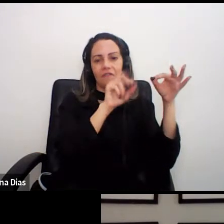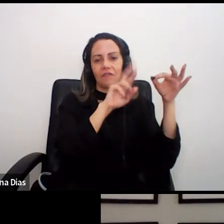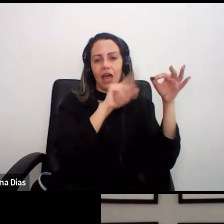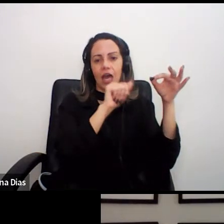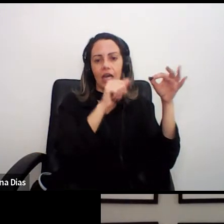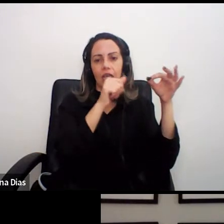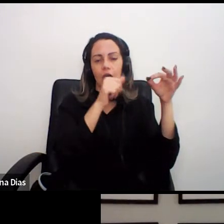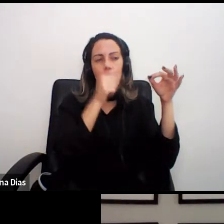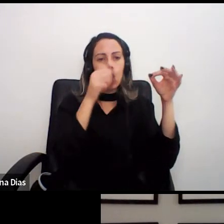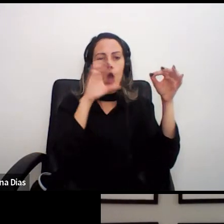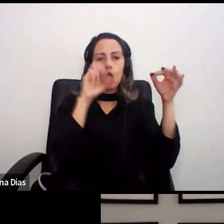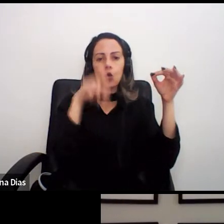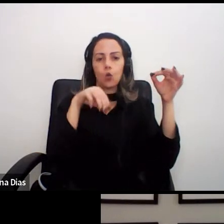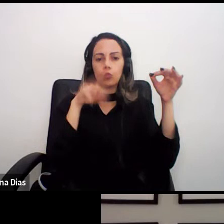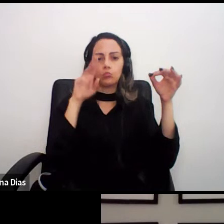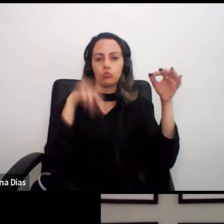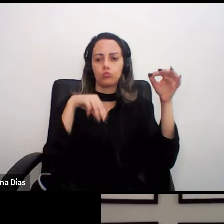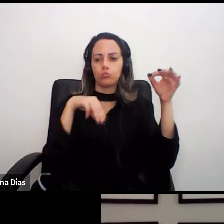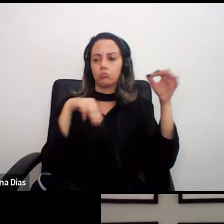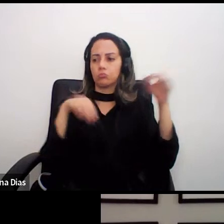estavam pulando. Por aí,